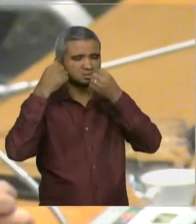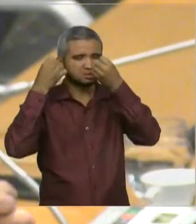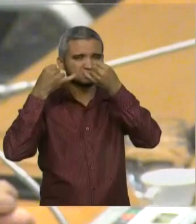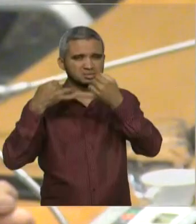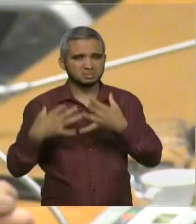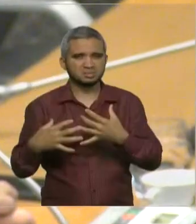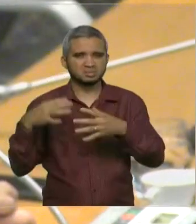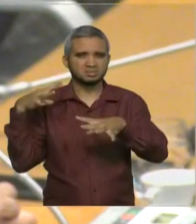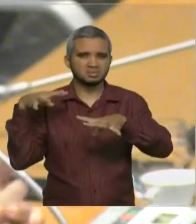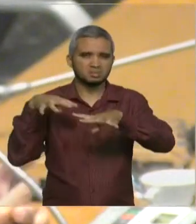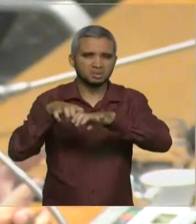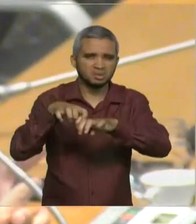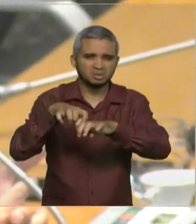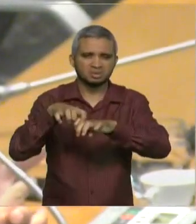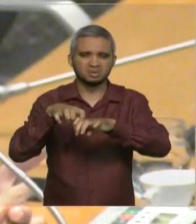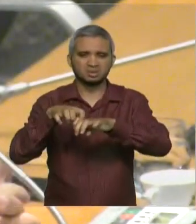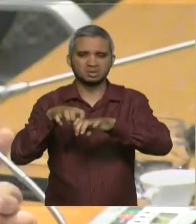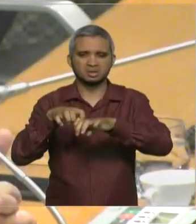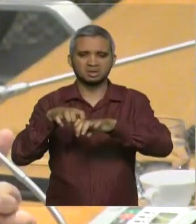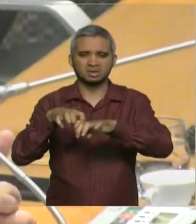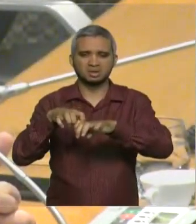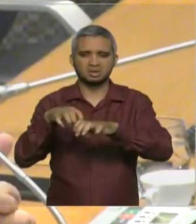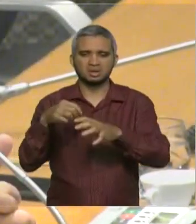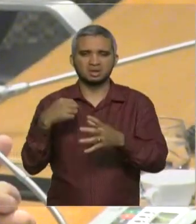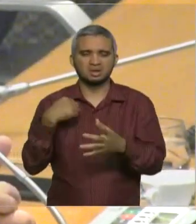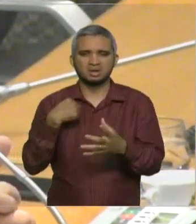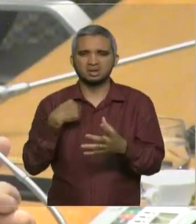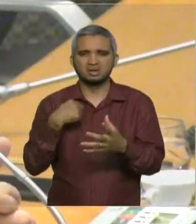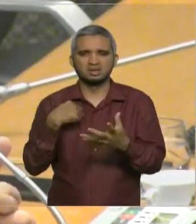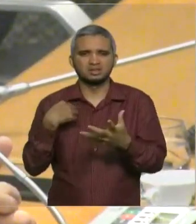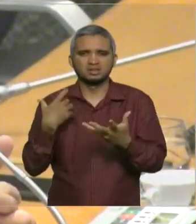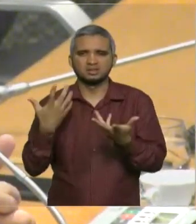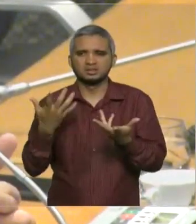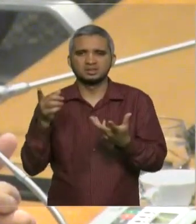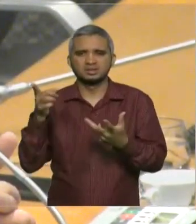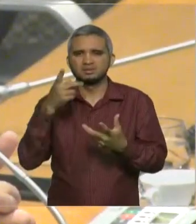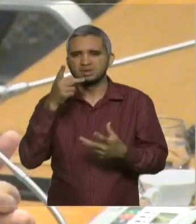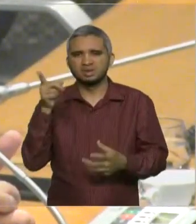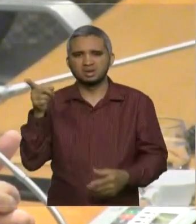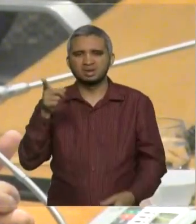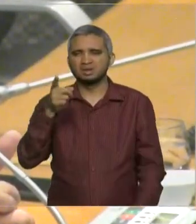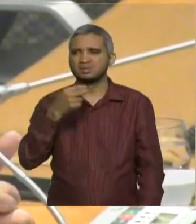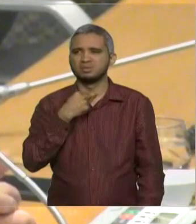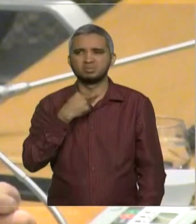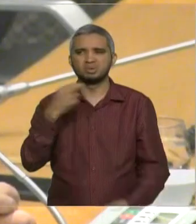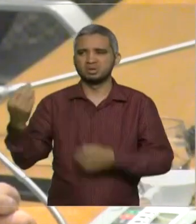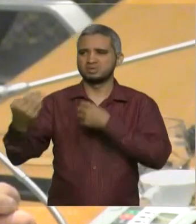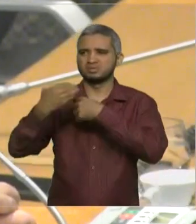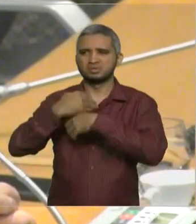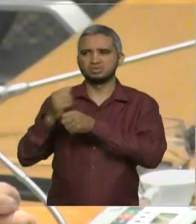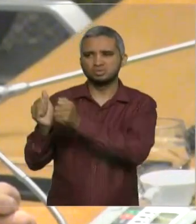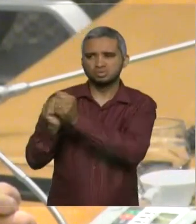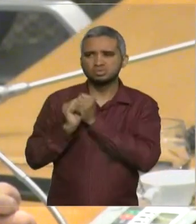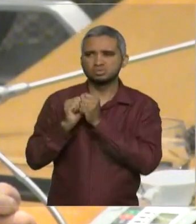momento no lançamento da nossa candidatura aqui em São Luís.